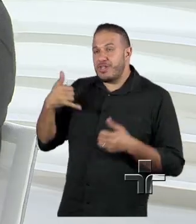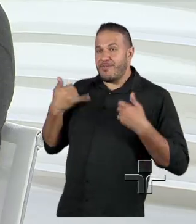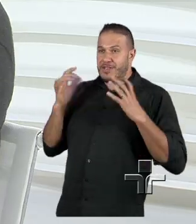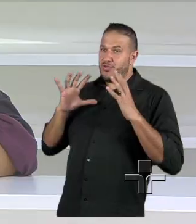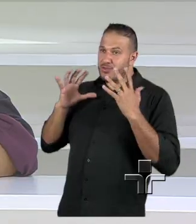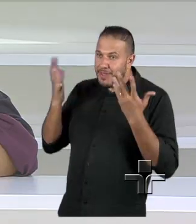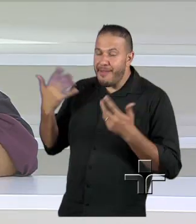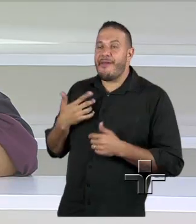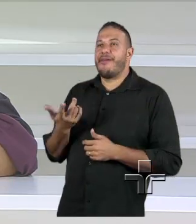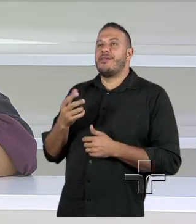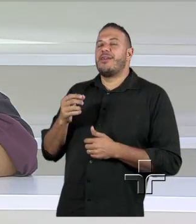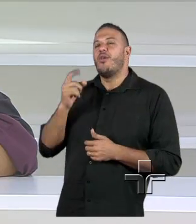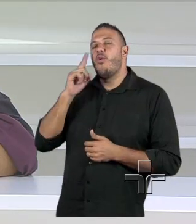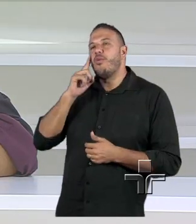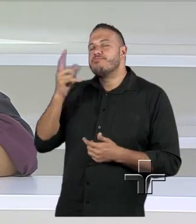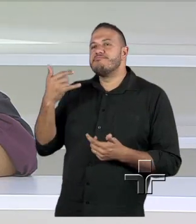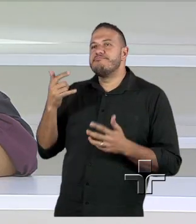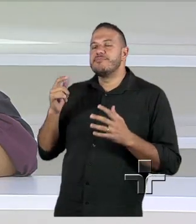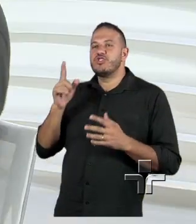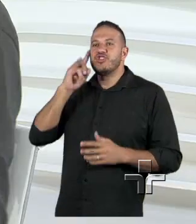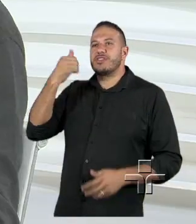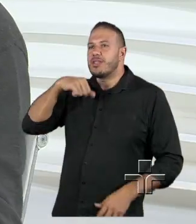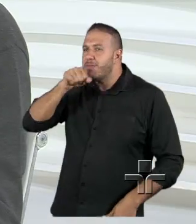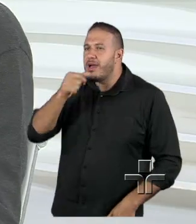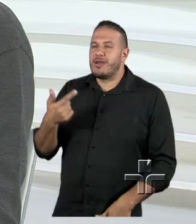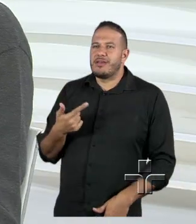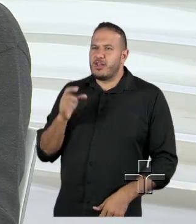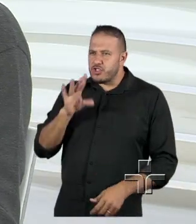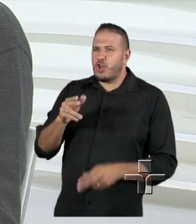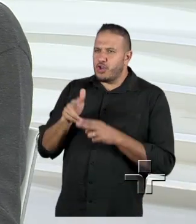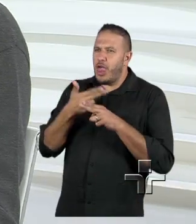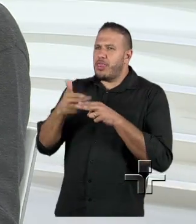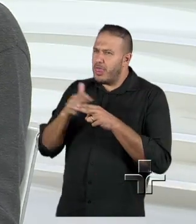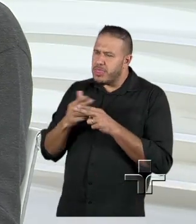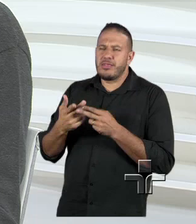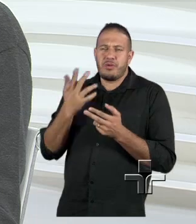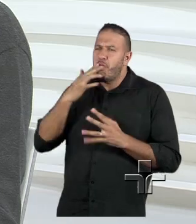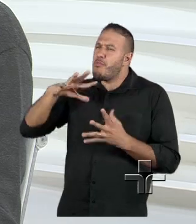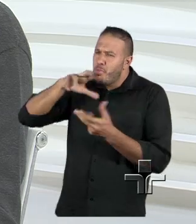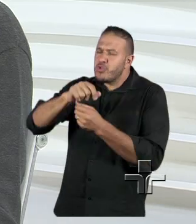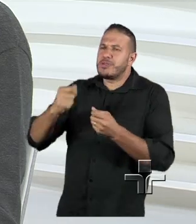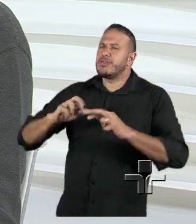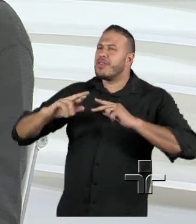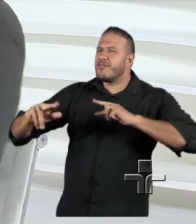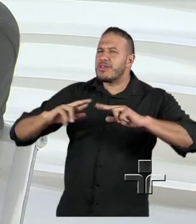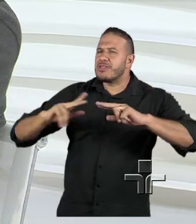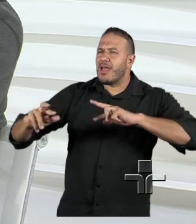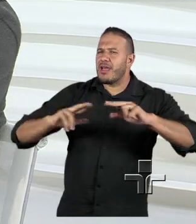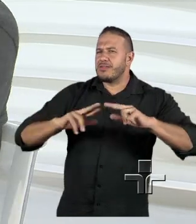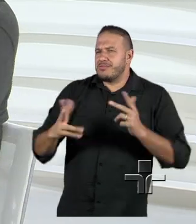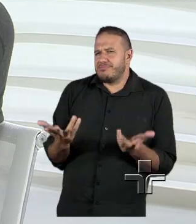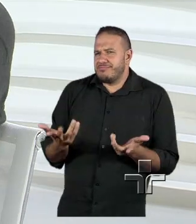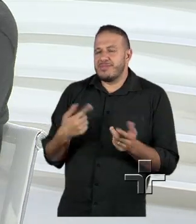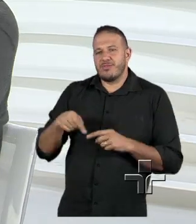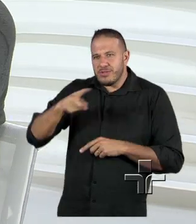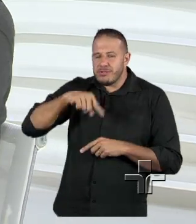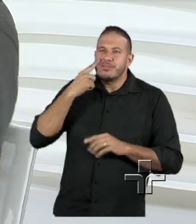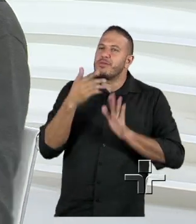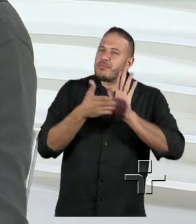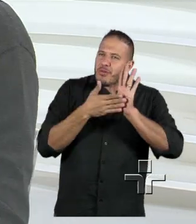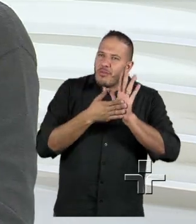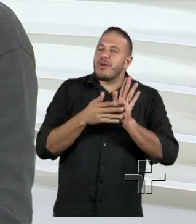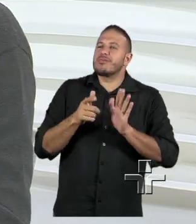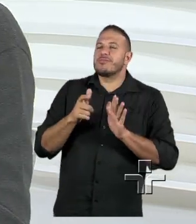só chocolate ou só perfume. O mundo precisa de diversidade, entendeu? Então, a gente tem essa proposta de valor e de